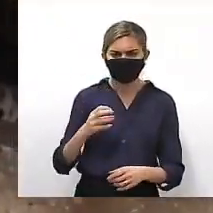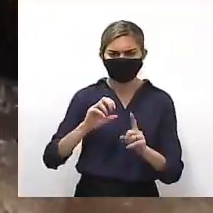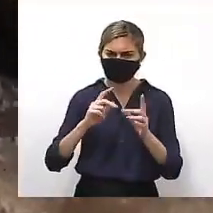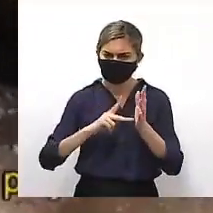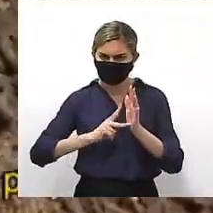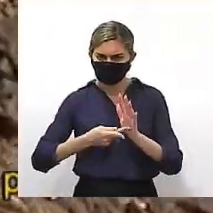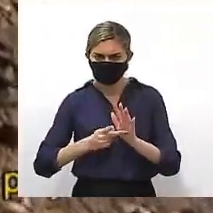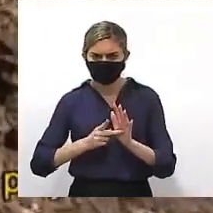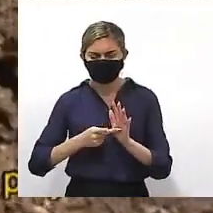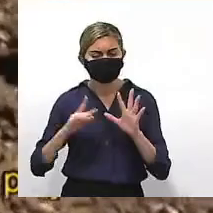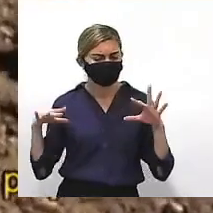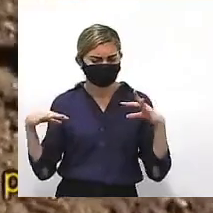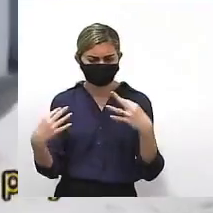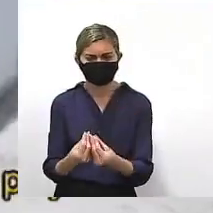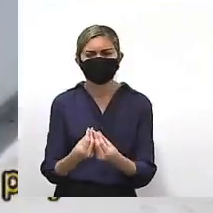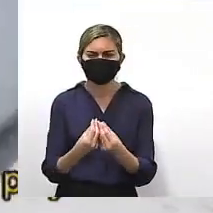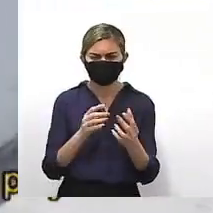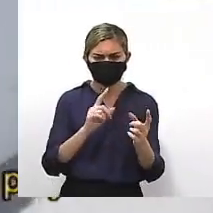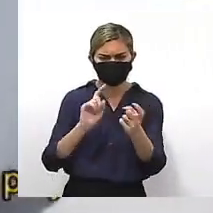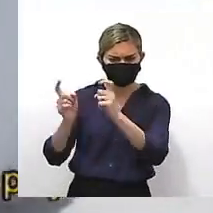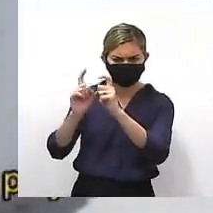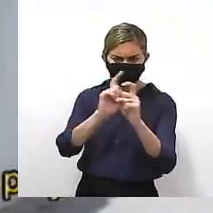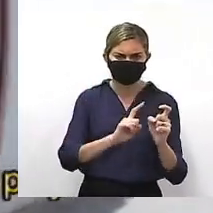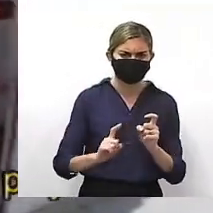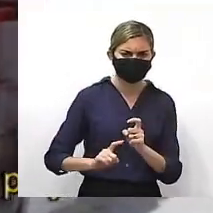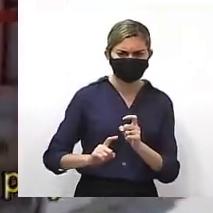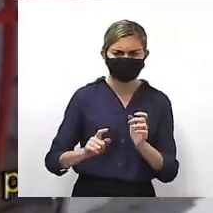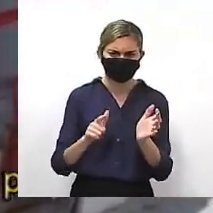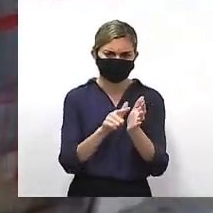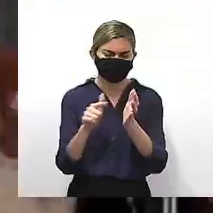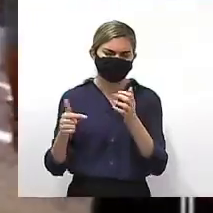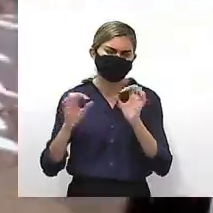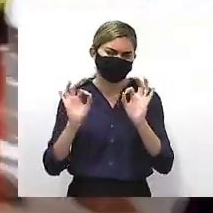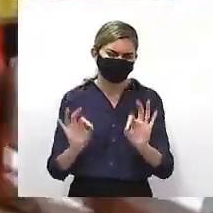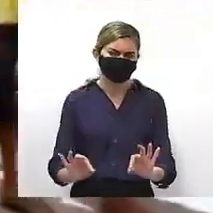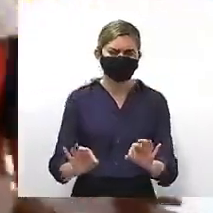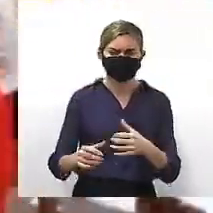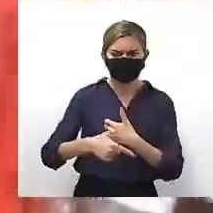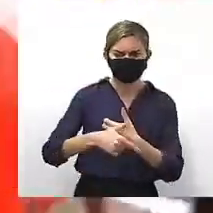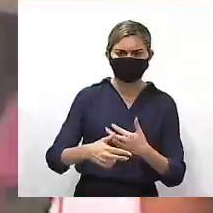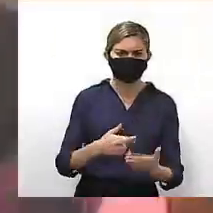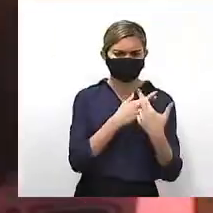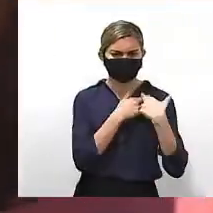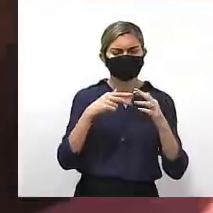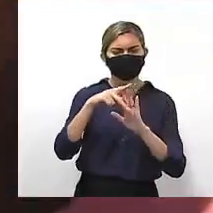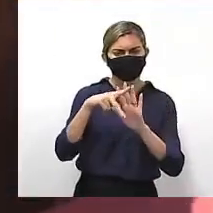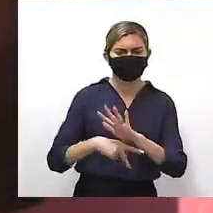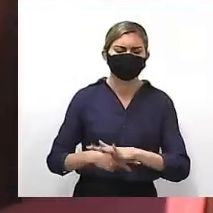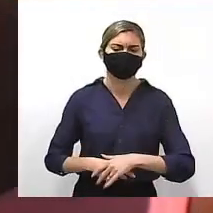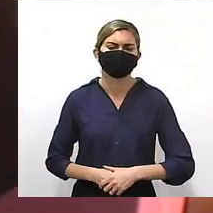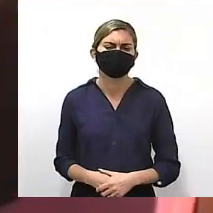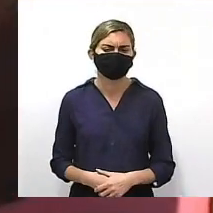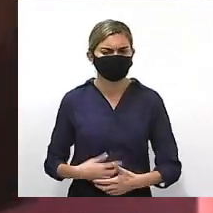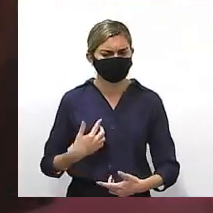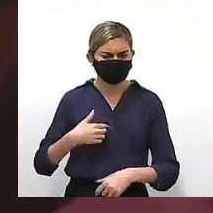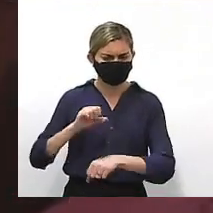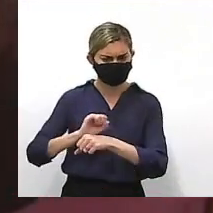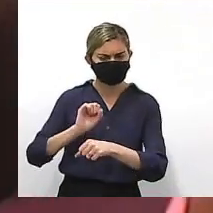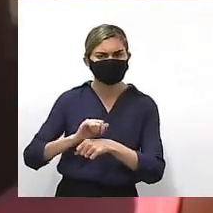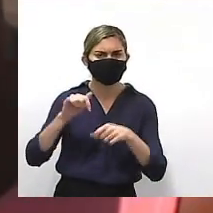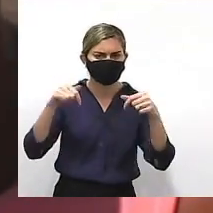sindicatos, todos articulados e com papéis definidos no projeto. Estou esperando